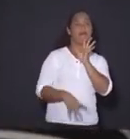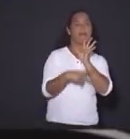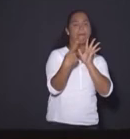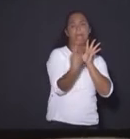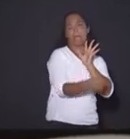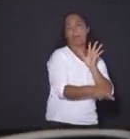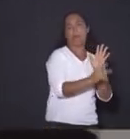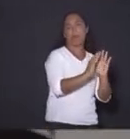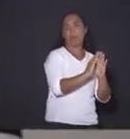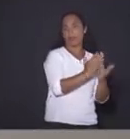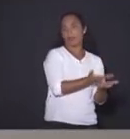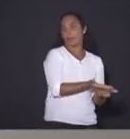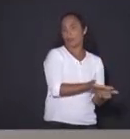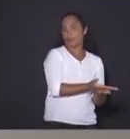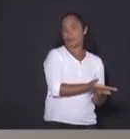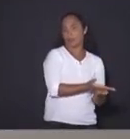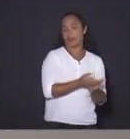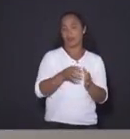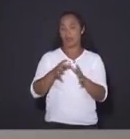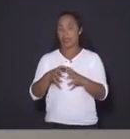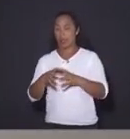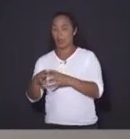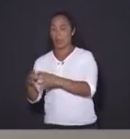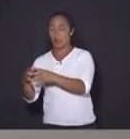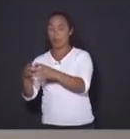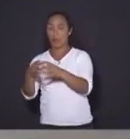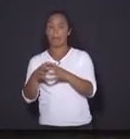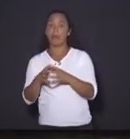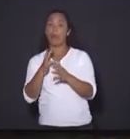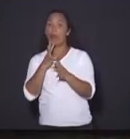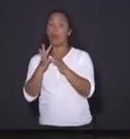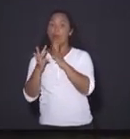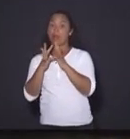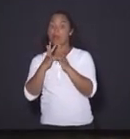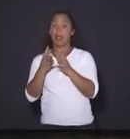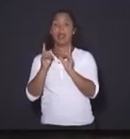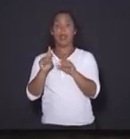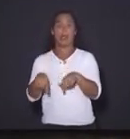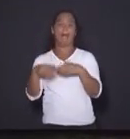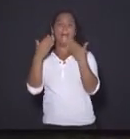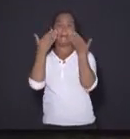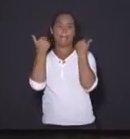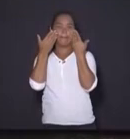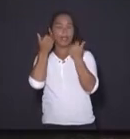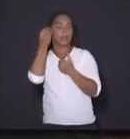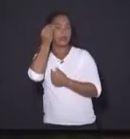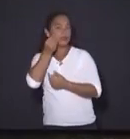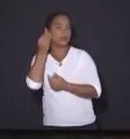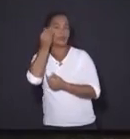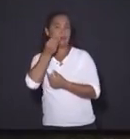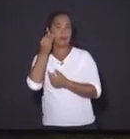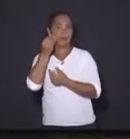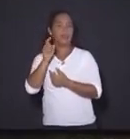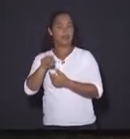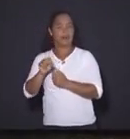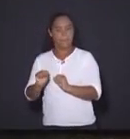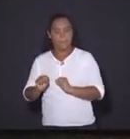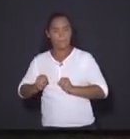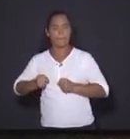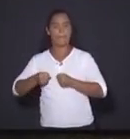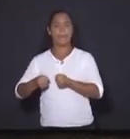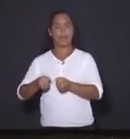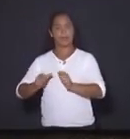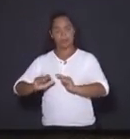que é o conhecimento que se constrói na luta e é esse conhecimento que se constrói na luta na luta política